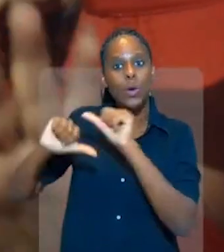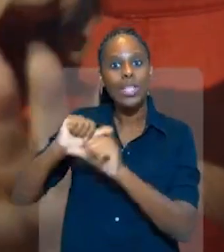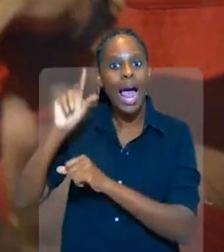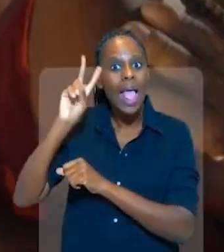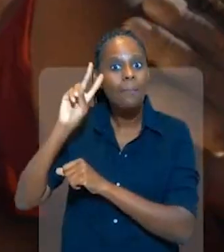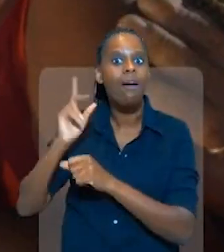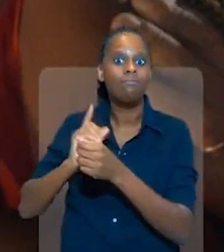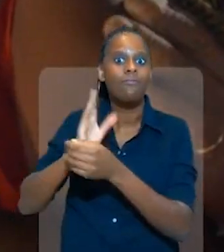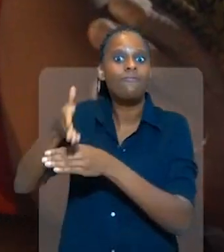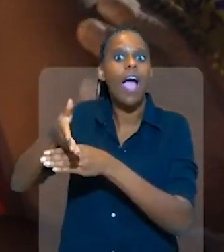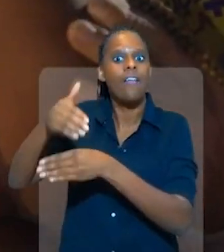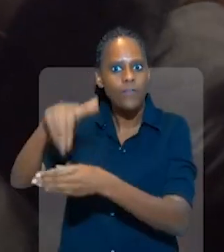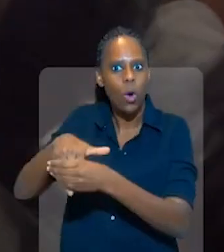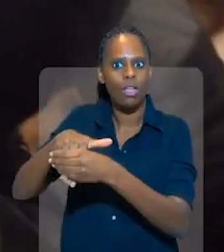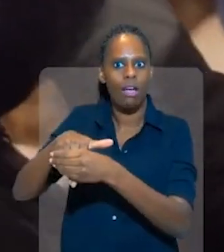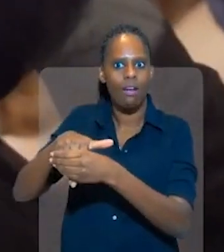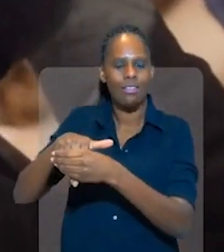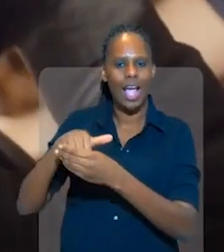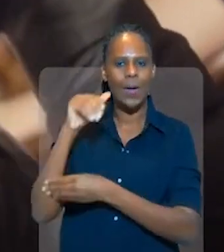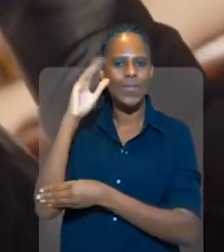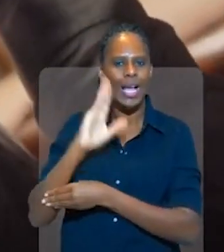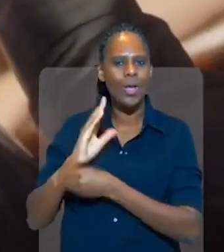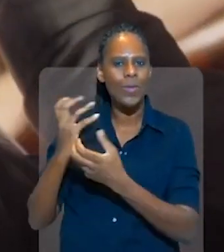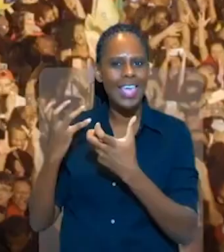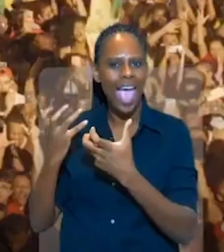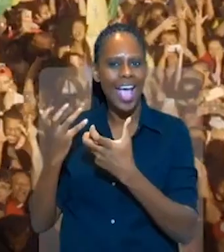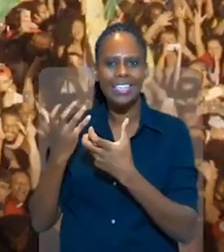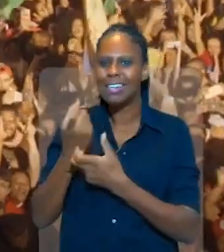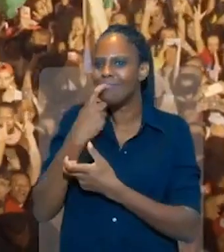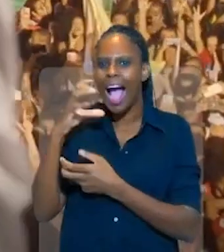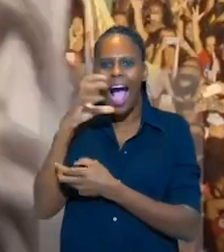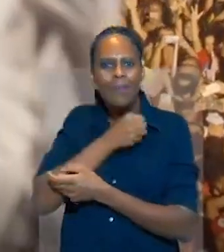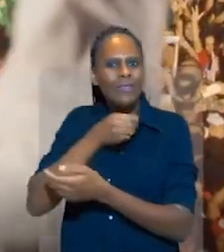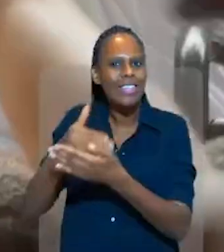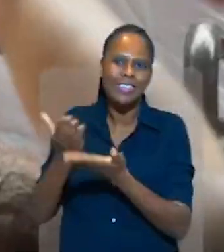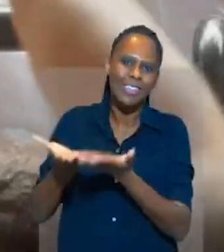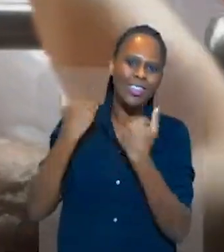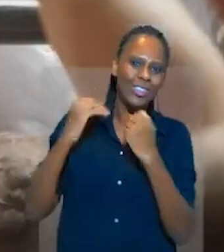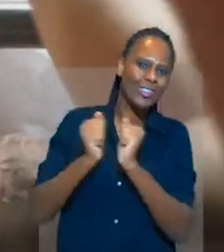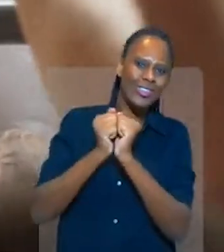mudar, tem que ir votar. O Brasil que a gente quer está